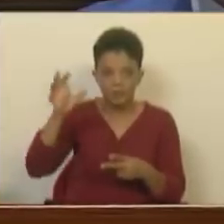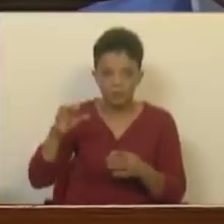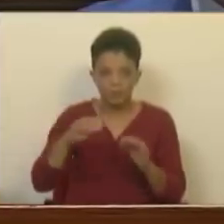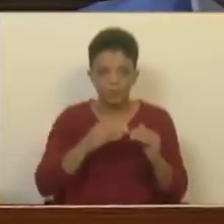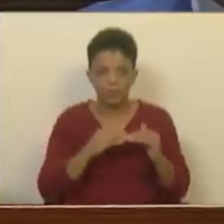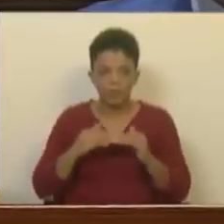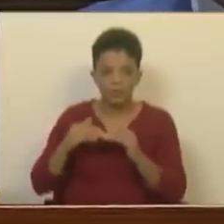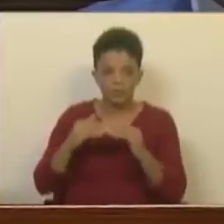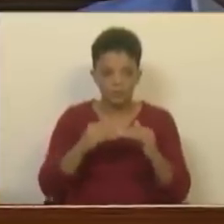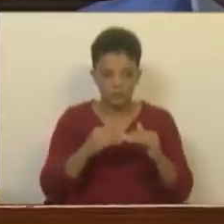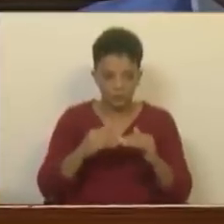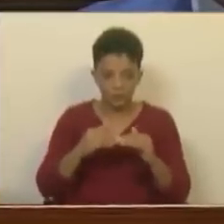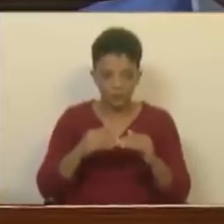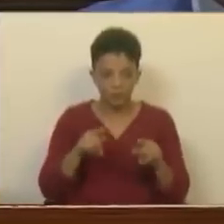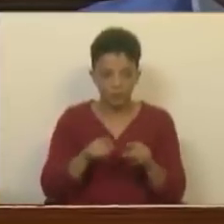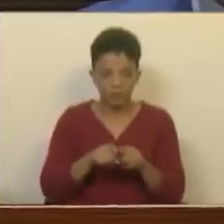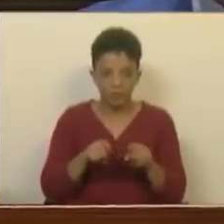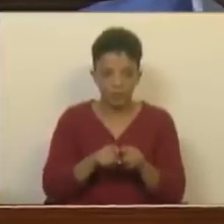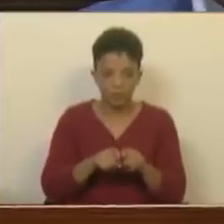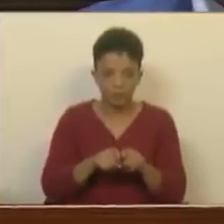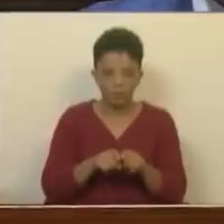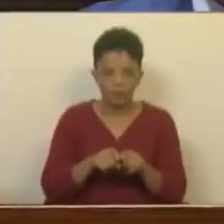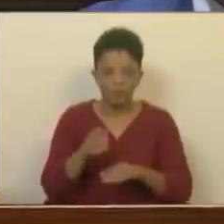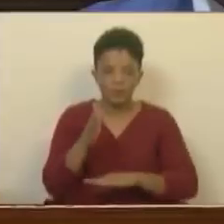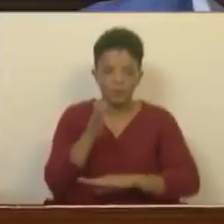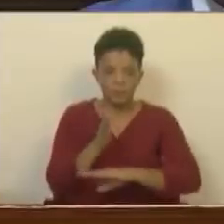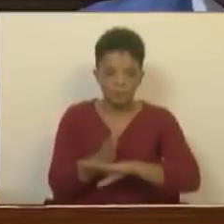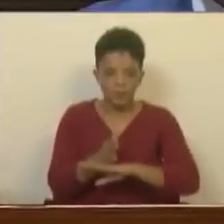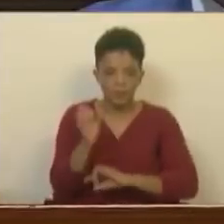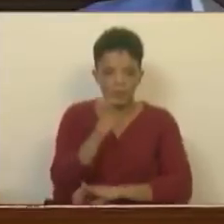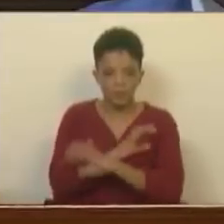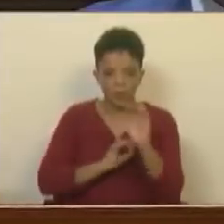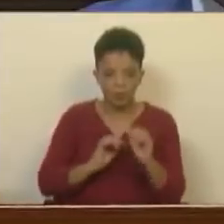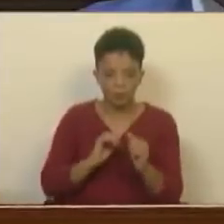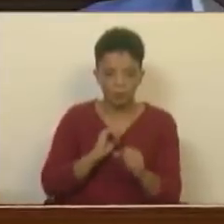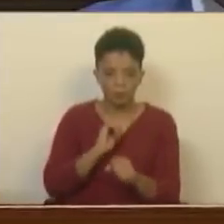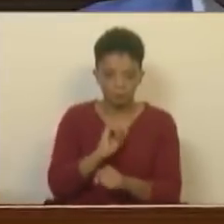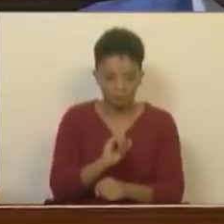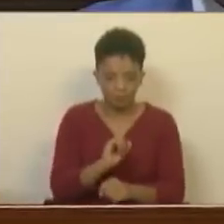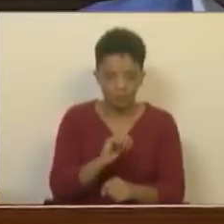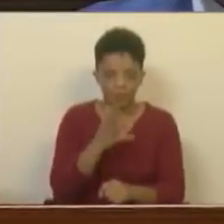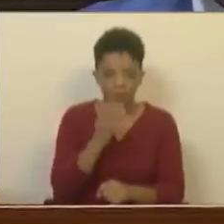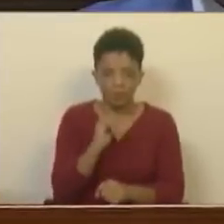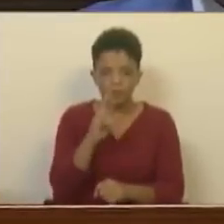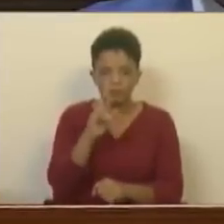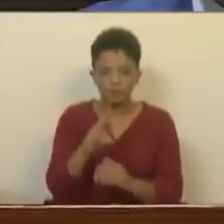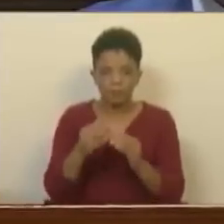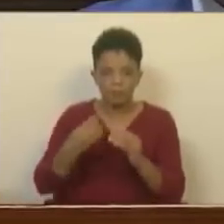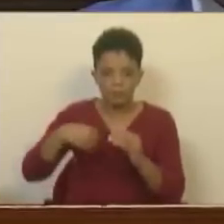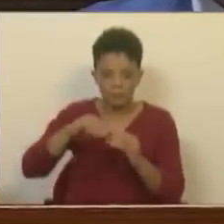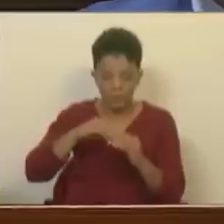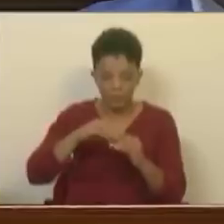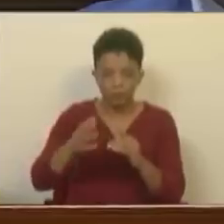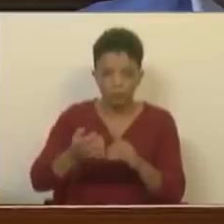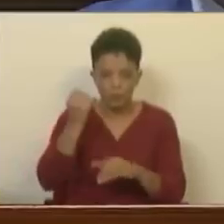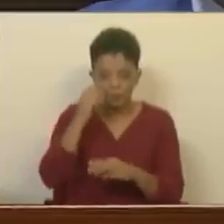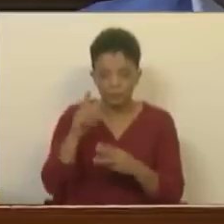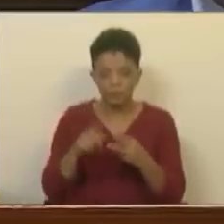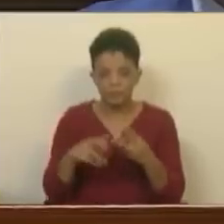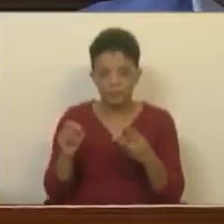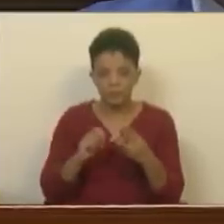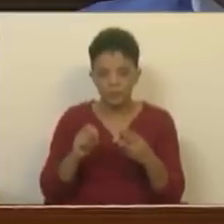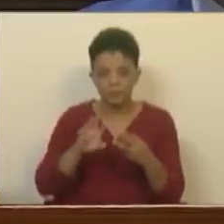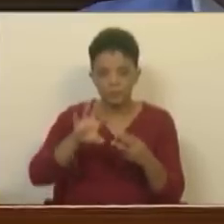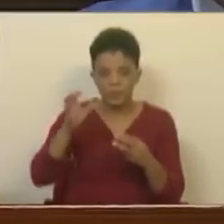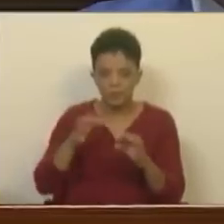como um todo em termos de convergência para a média da União Europeia convergiram 12 vezes mais e a terceira é que os